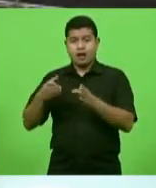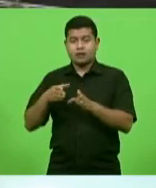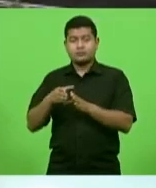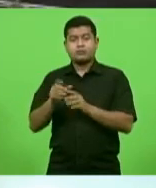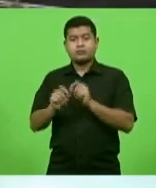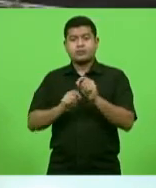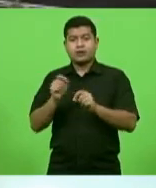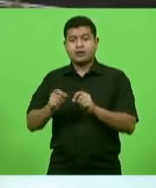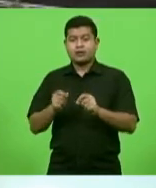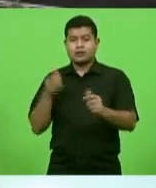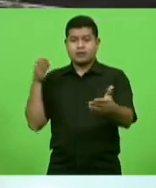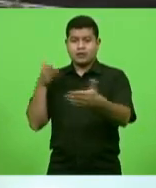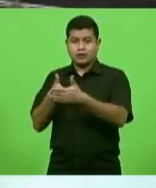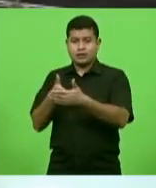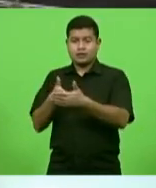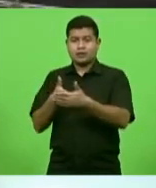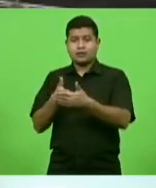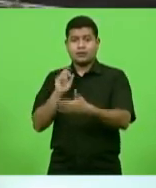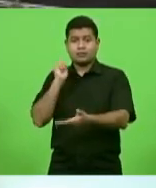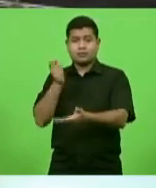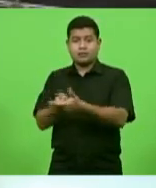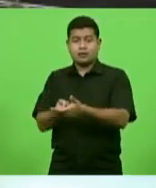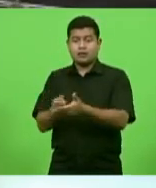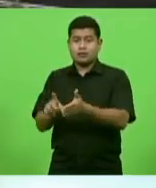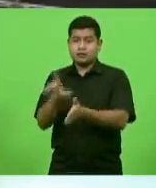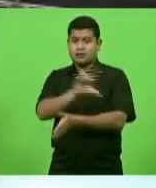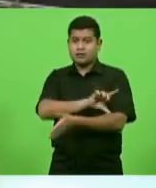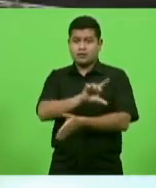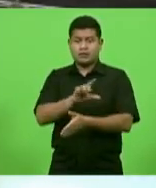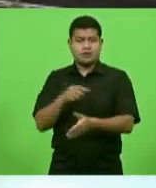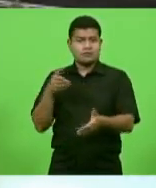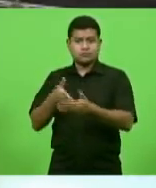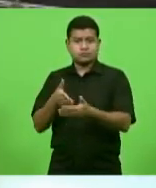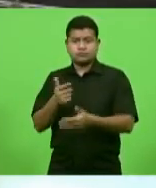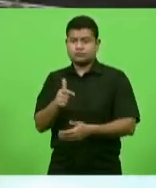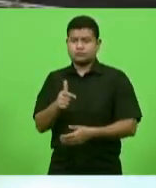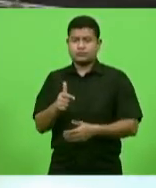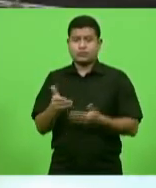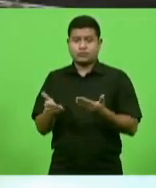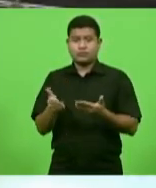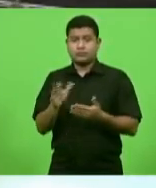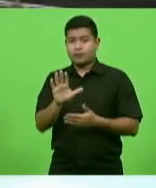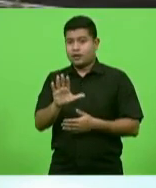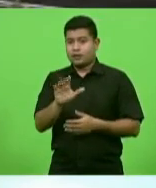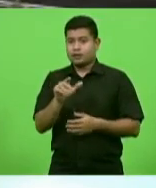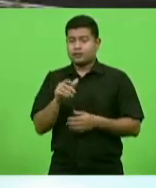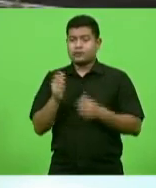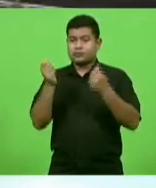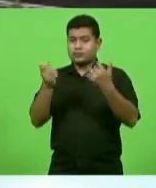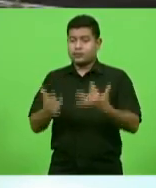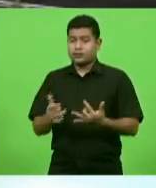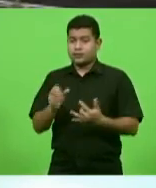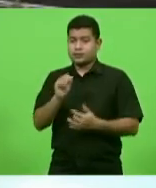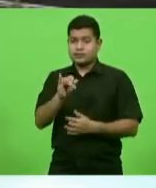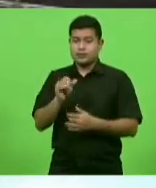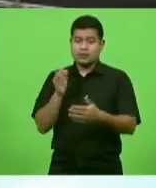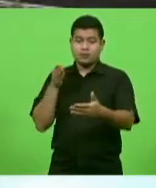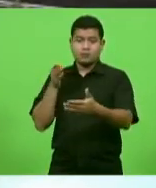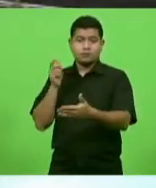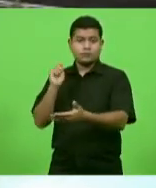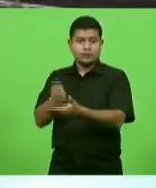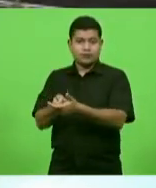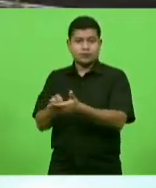da Absoluta impossibilidade da realização de pagamento antecipado ao reverso pagamento antecipado desde o